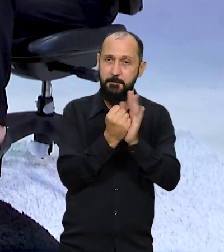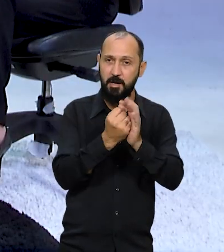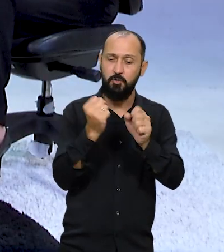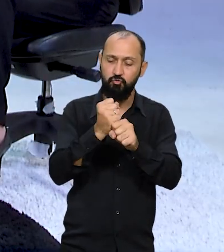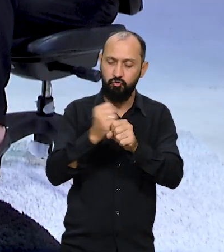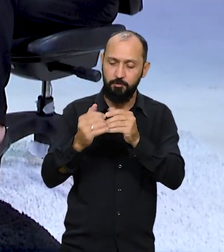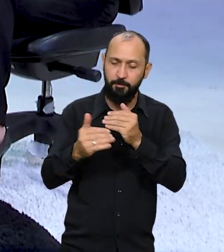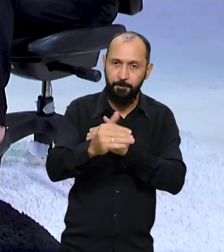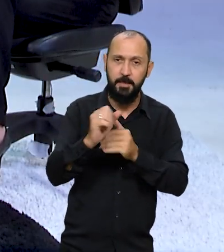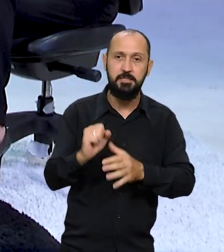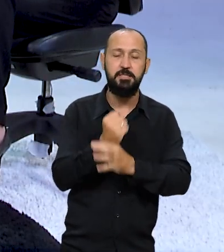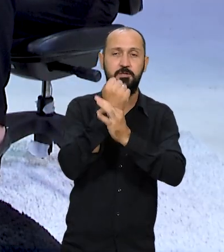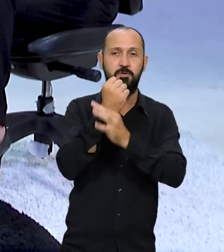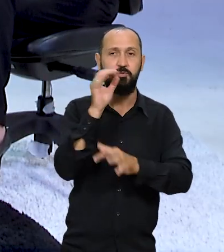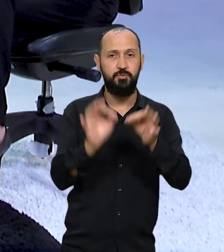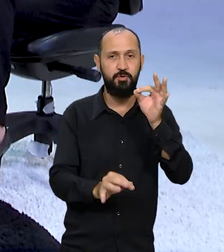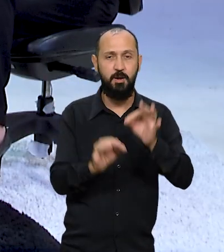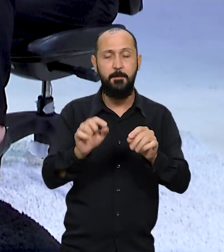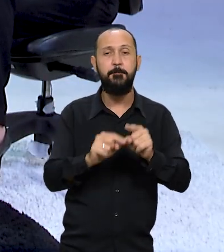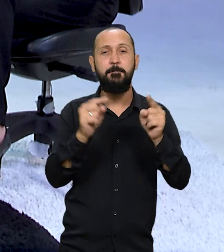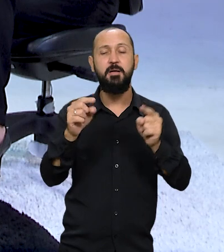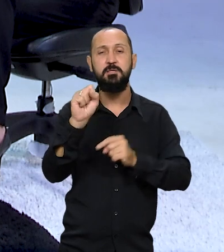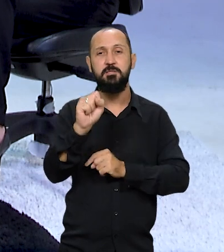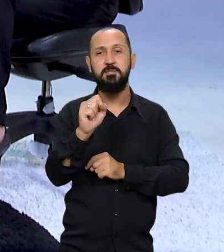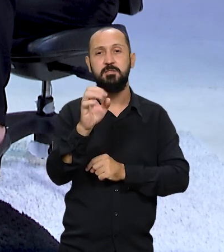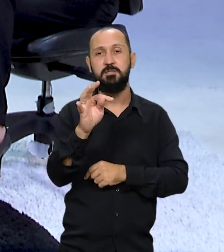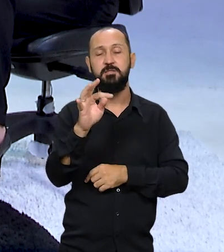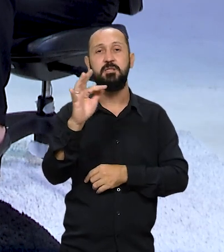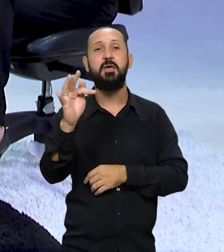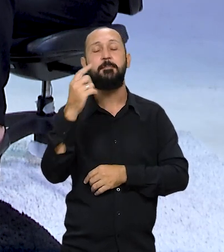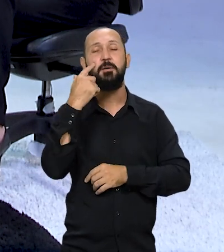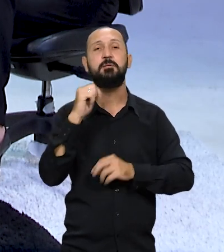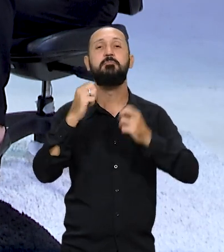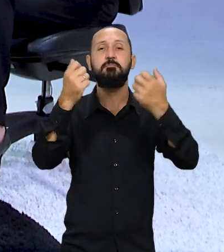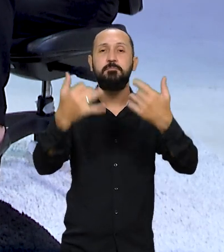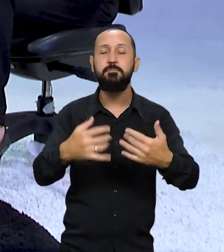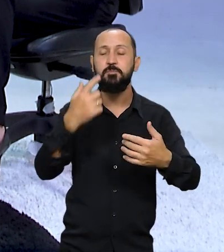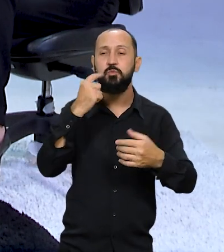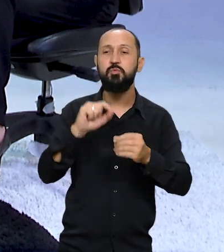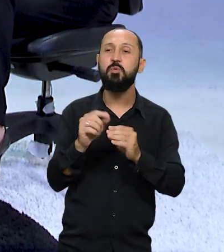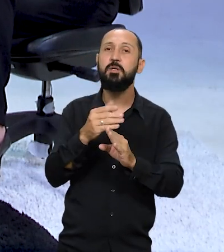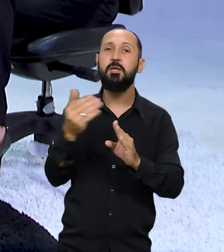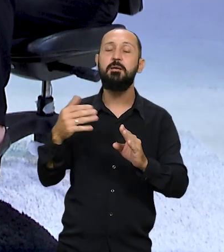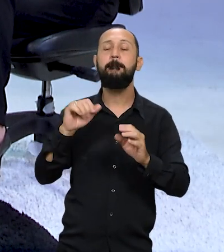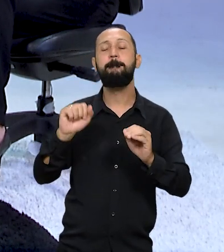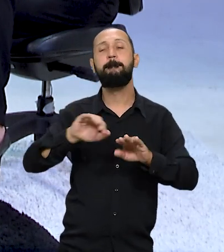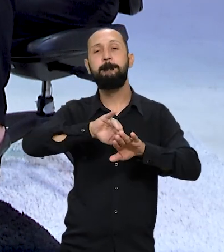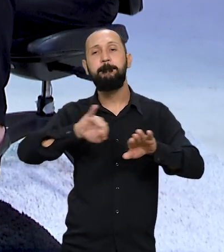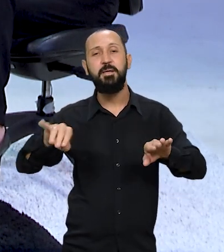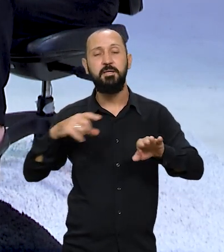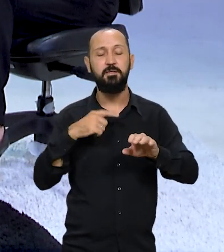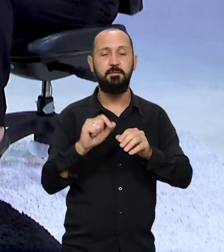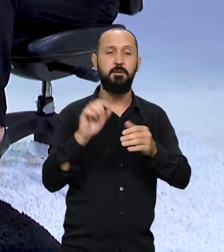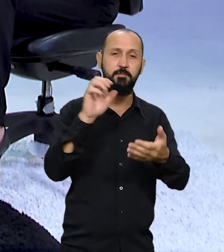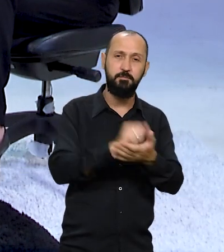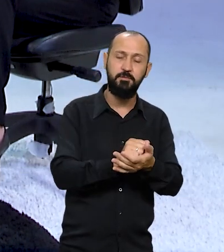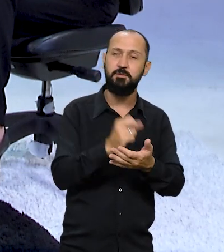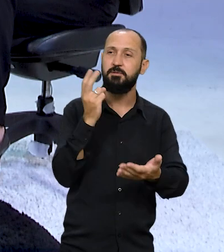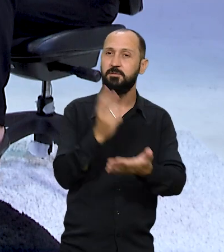em 88, porque foram retirados da área por força alheia à sua vontade, nos casos em que os indígenas